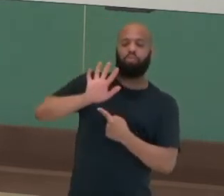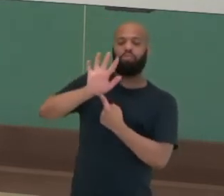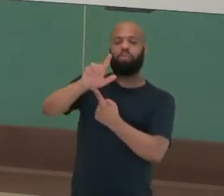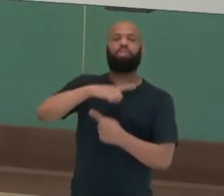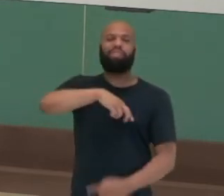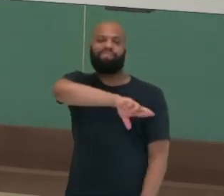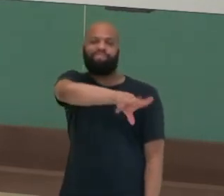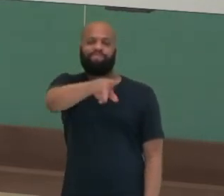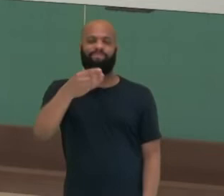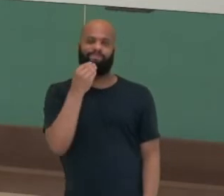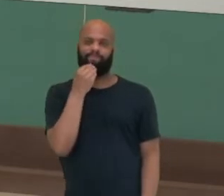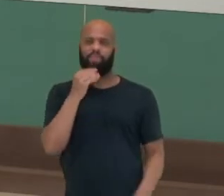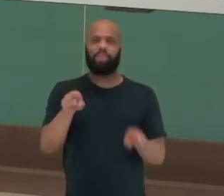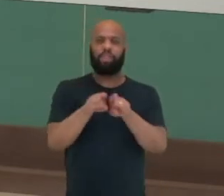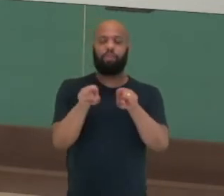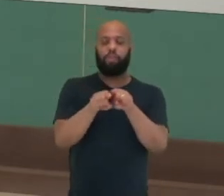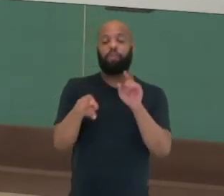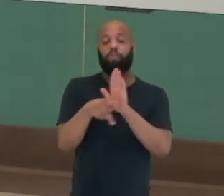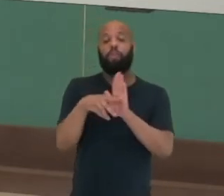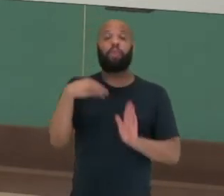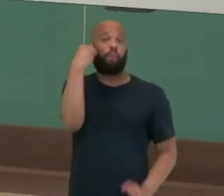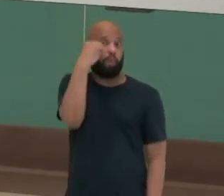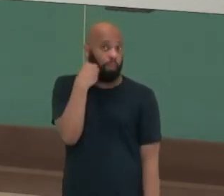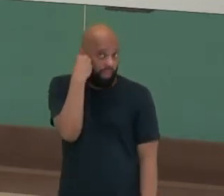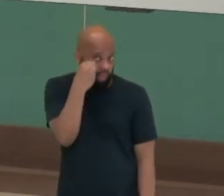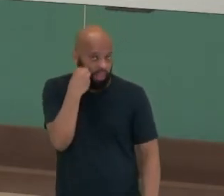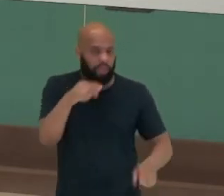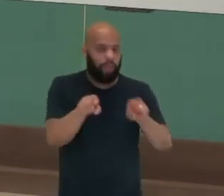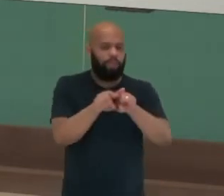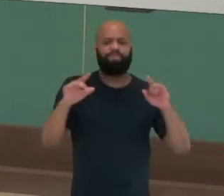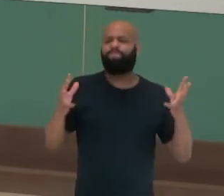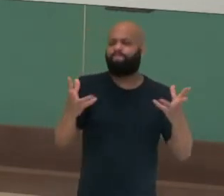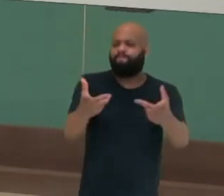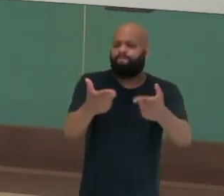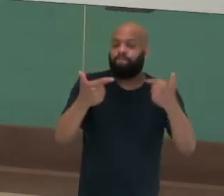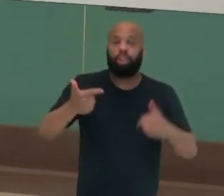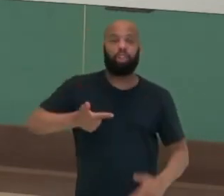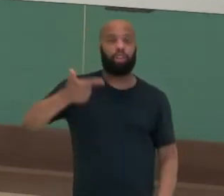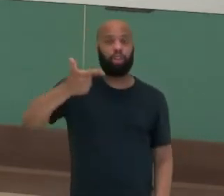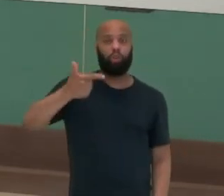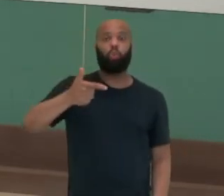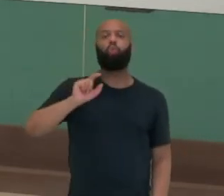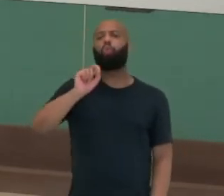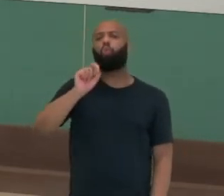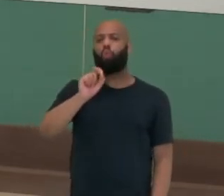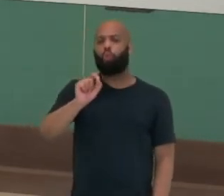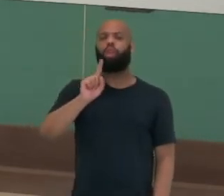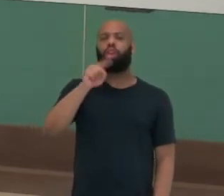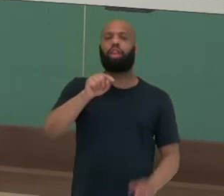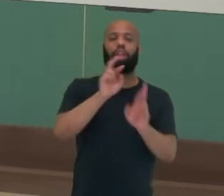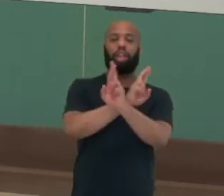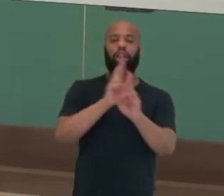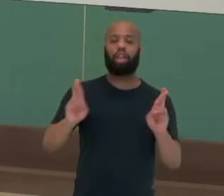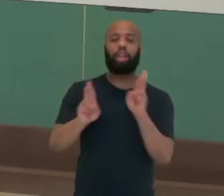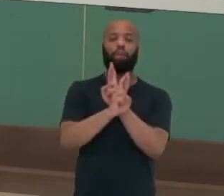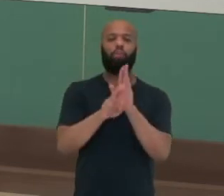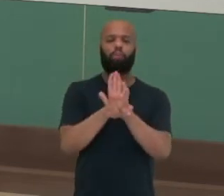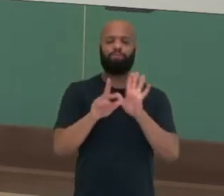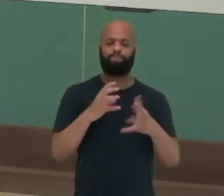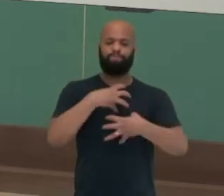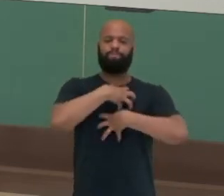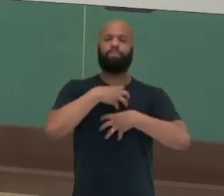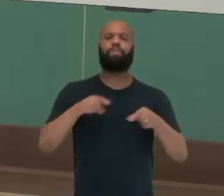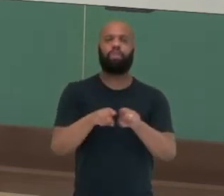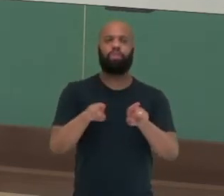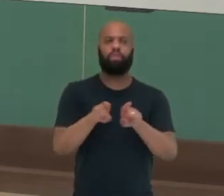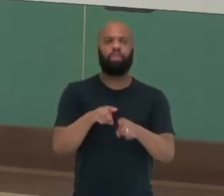várias possibilidades de experiência e as qualidades secundárias dizem respeito àquelas sensações que